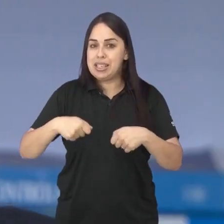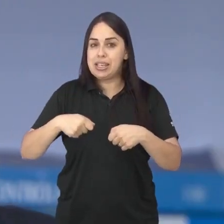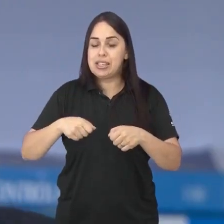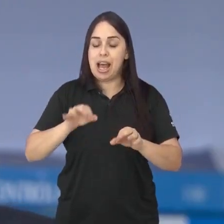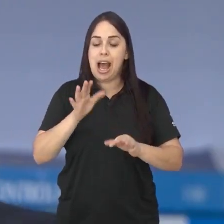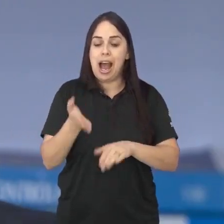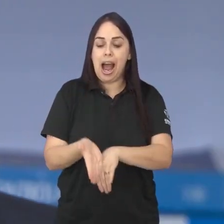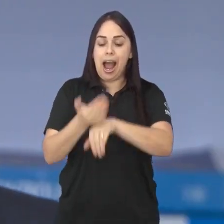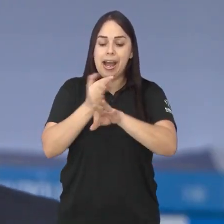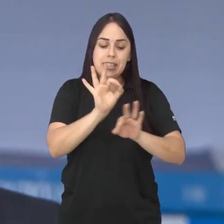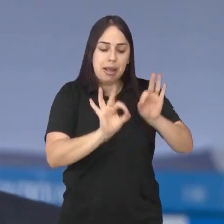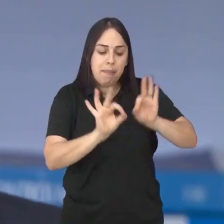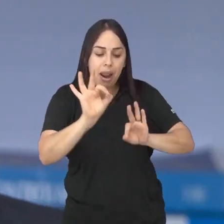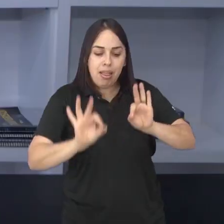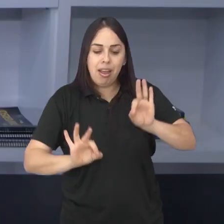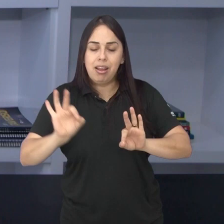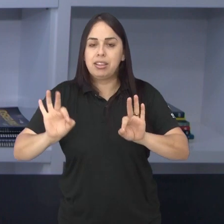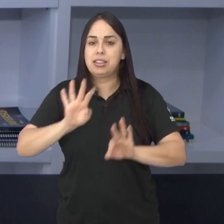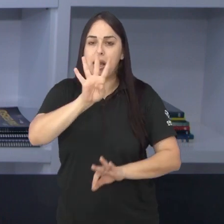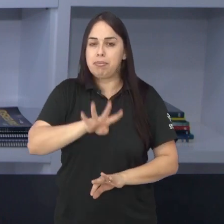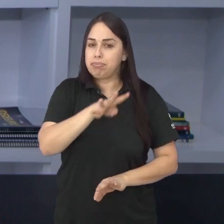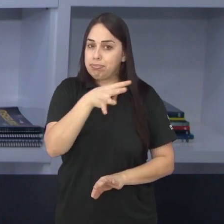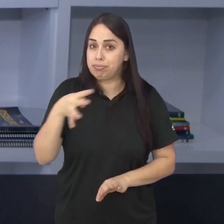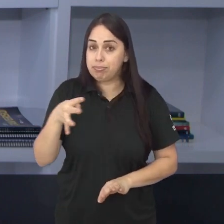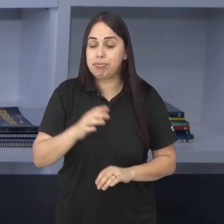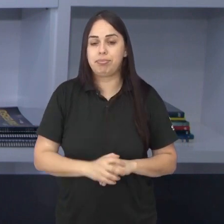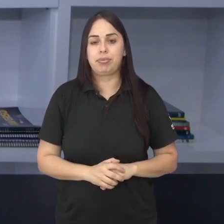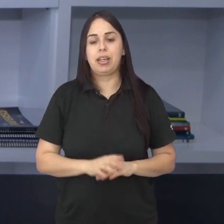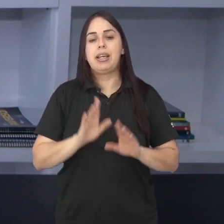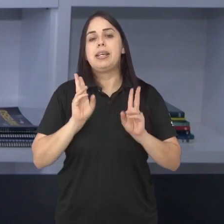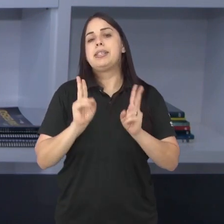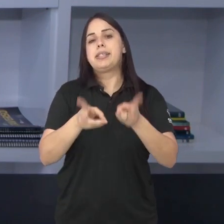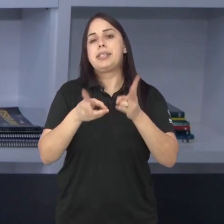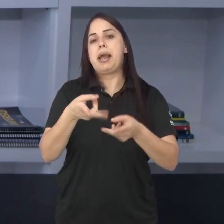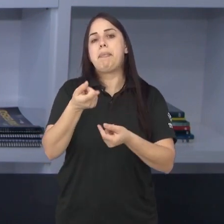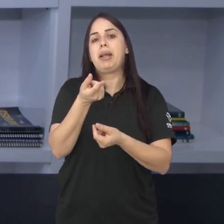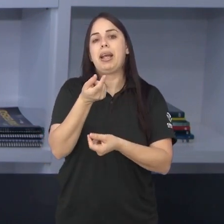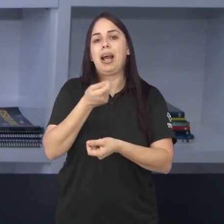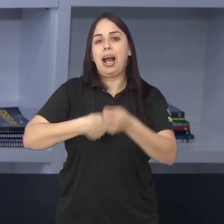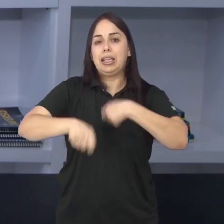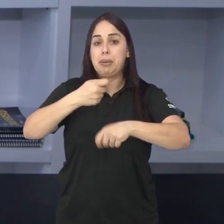um planejamento financeiro. É sempre importante administrar o fluxo de